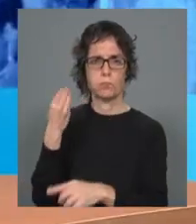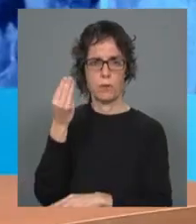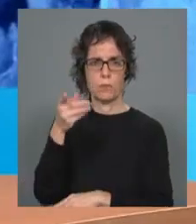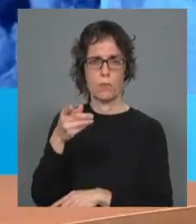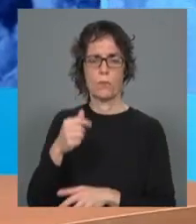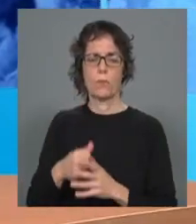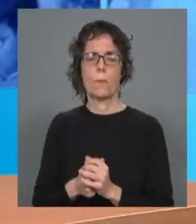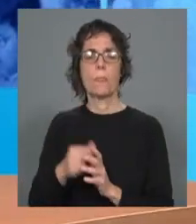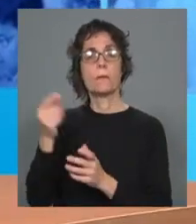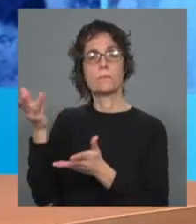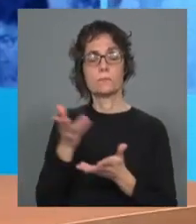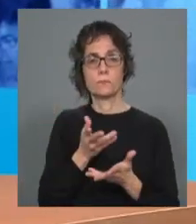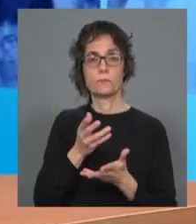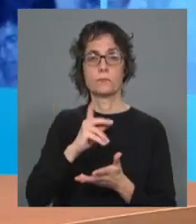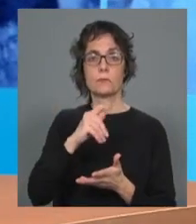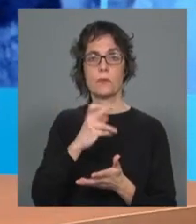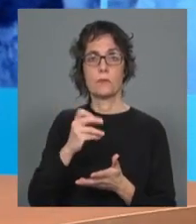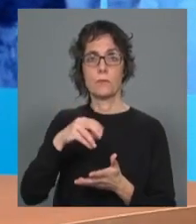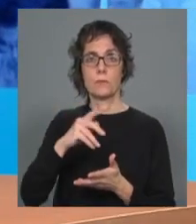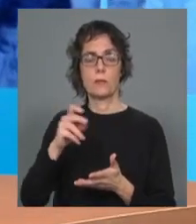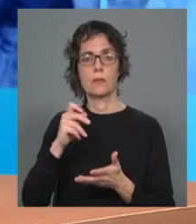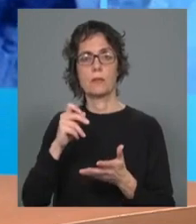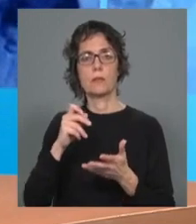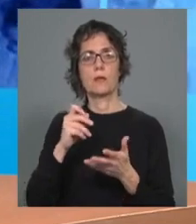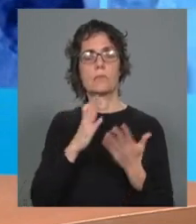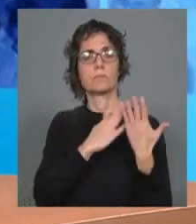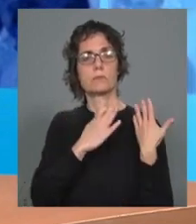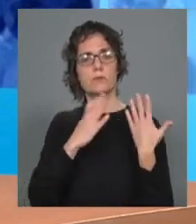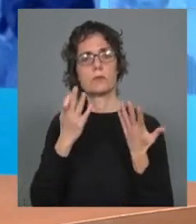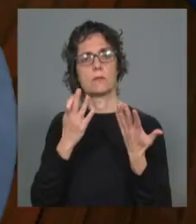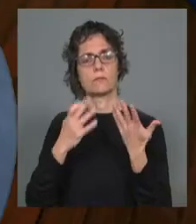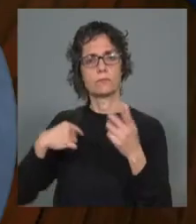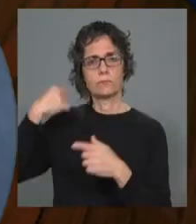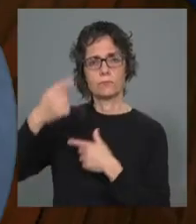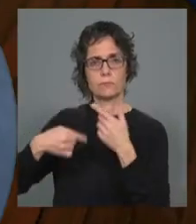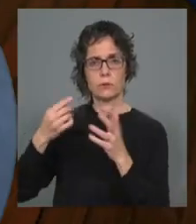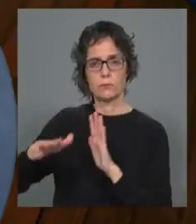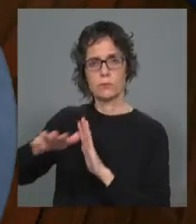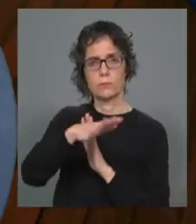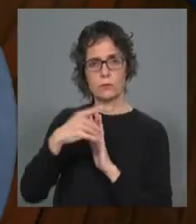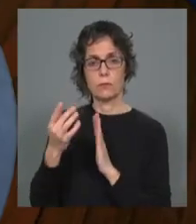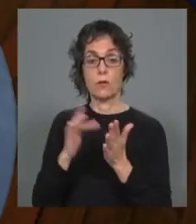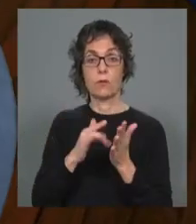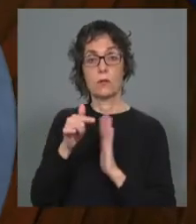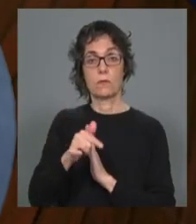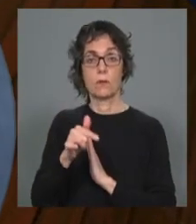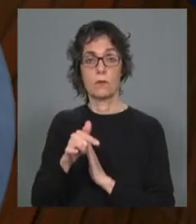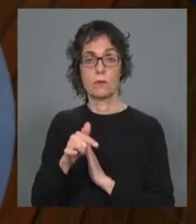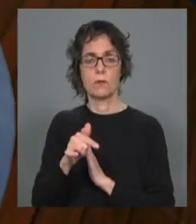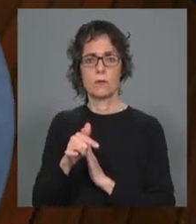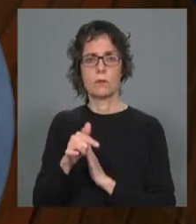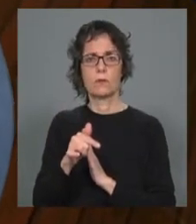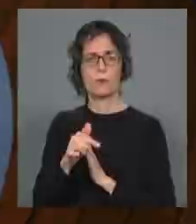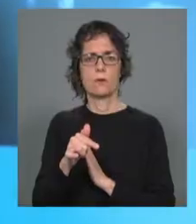Diocesana para os Bens Culturais da Igreja. Olá, boa tarde, obrigado por ter vindo. Este é um livro que